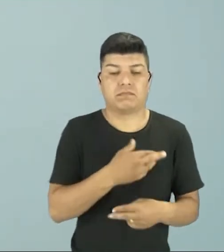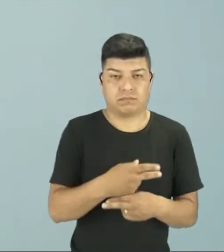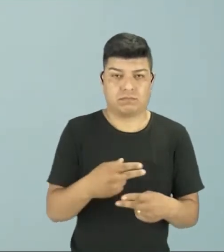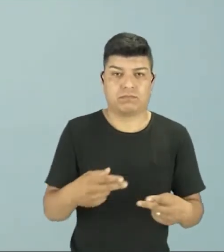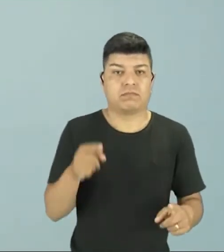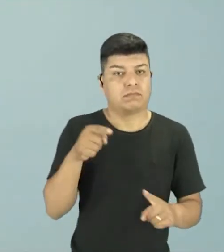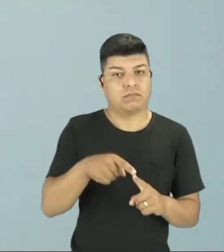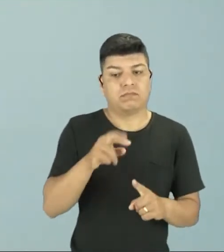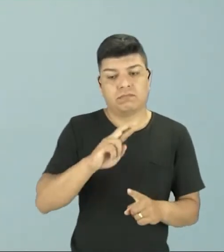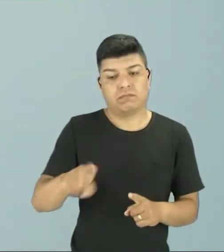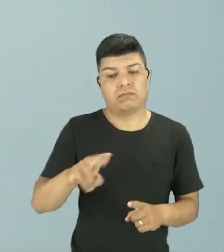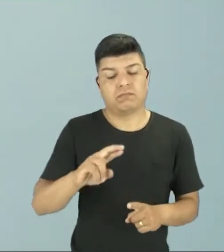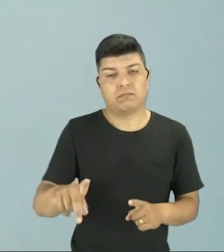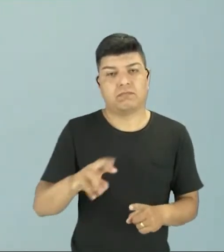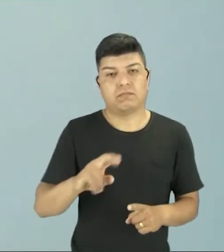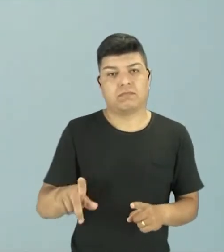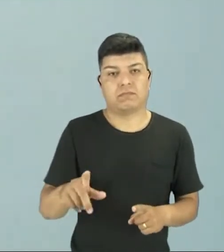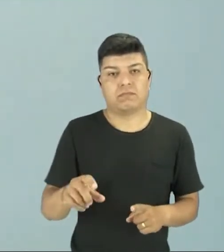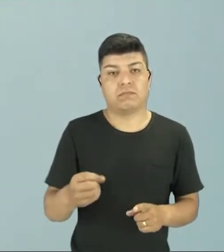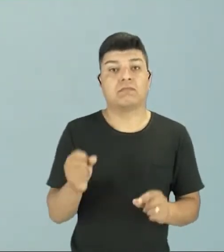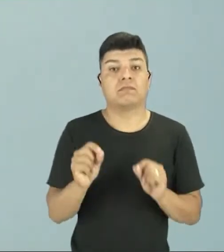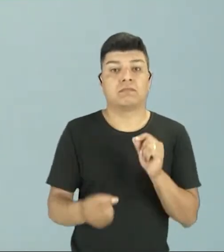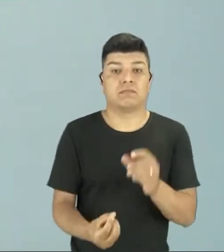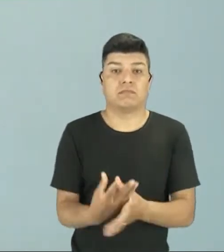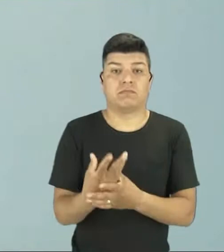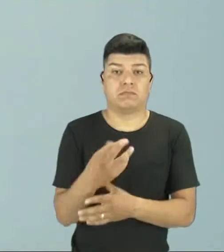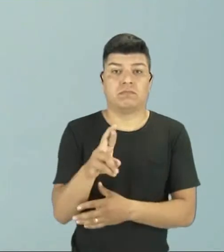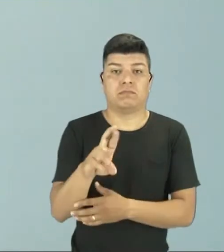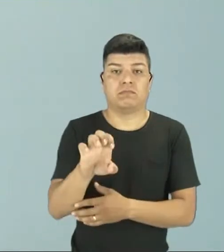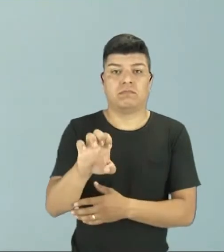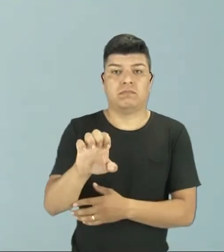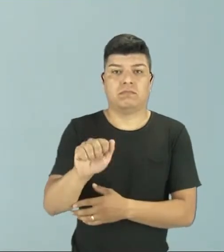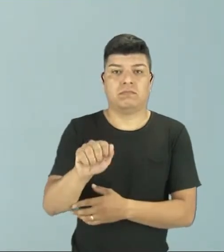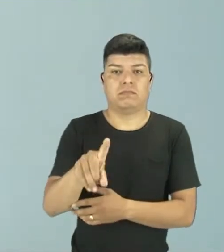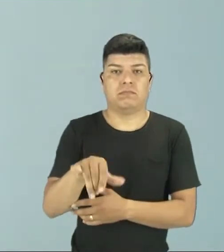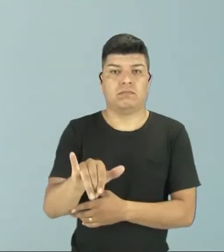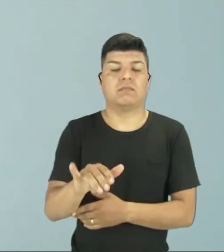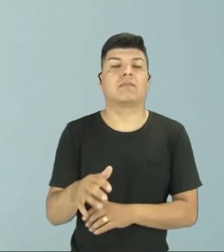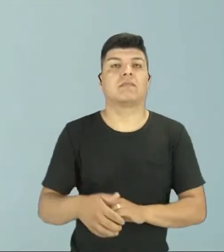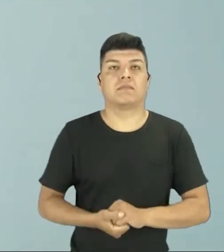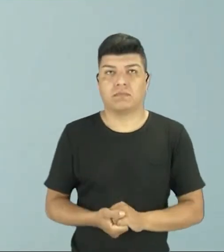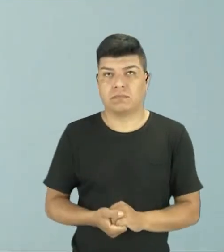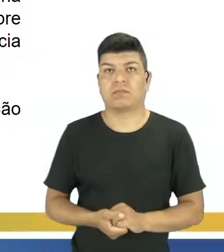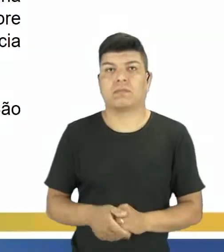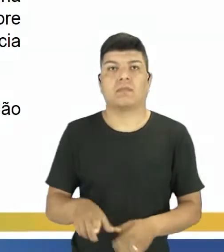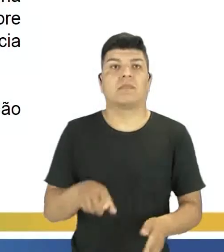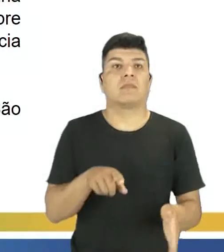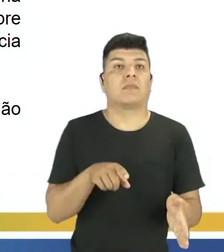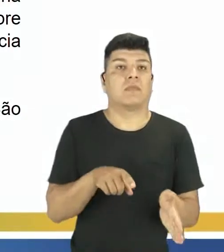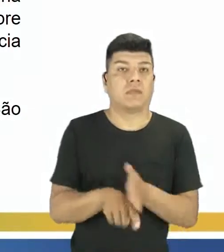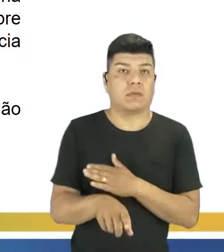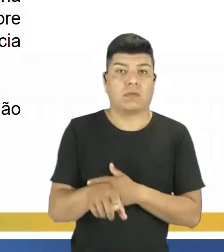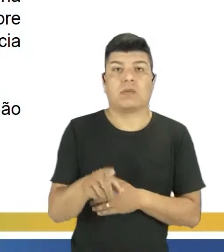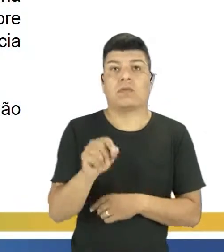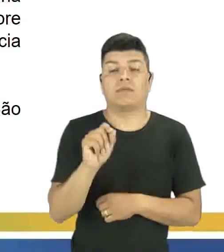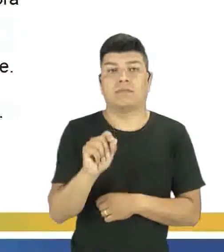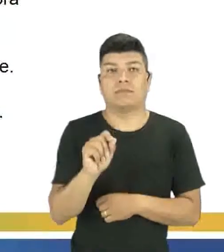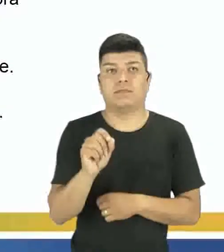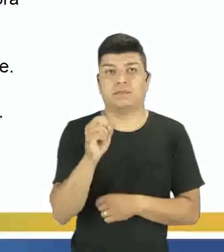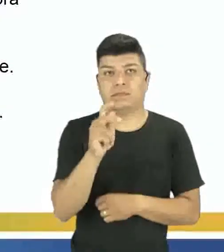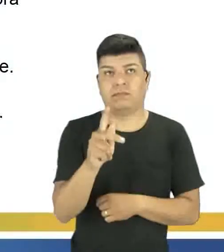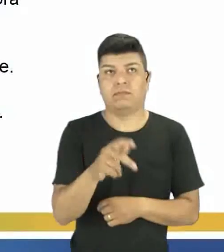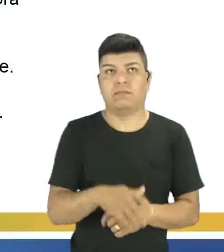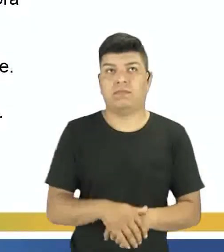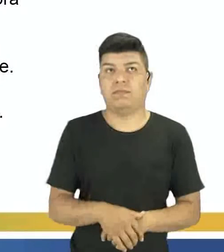e o objetivo não é esse, né? Quando se cria um handmade, certo? E aí nós vamos então para as alternativas dessa questão,